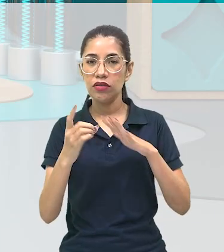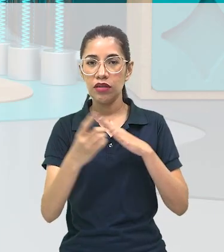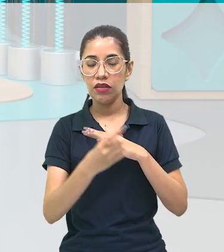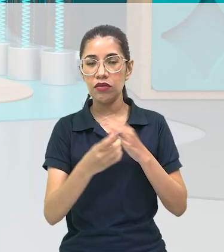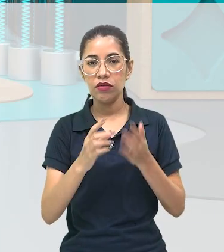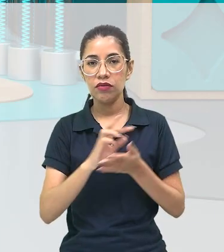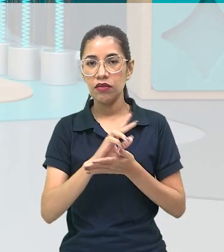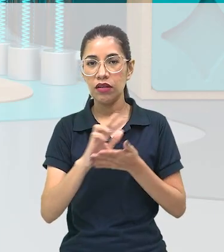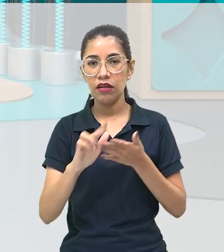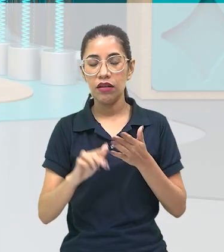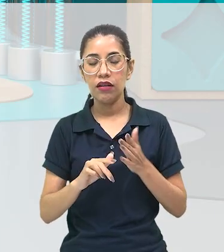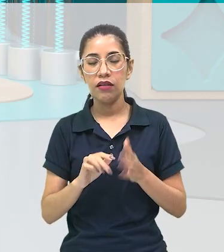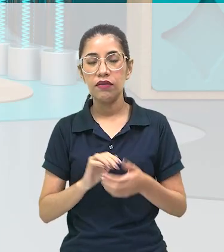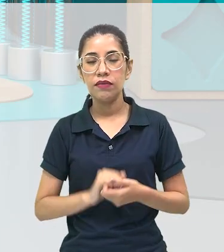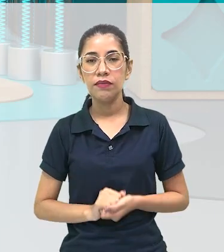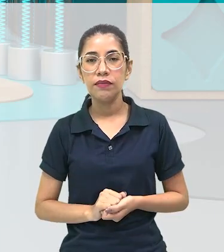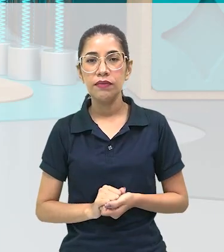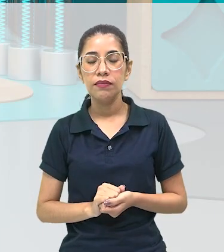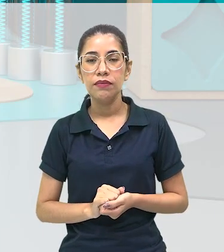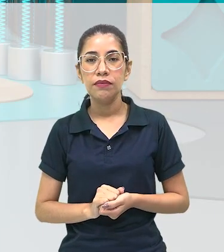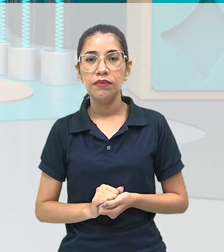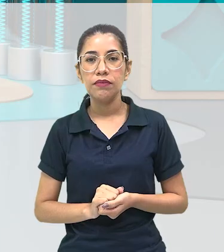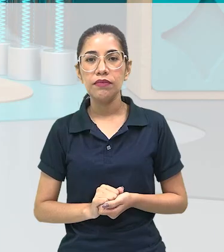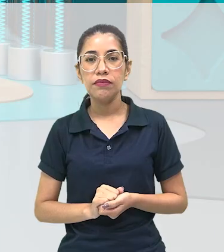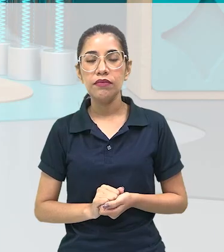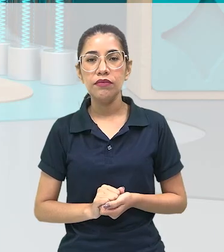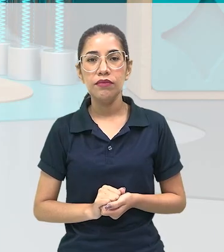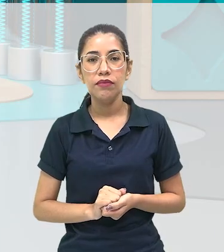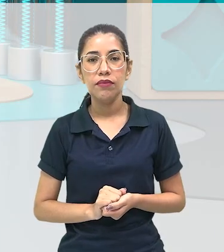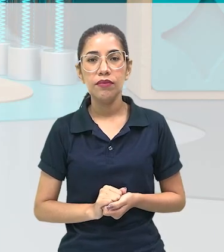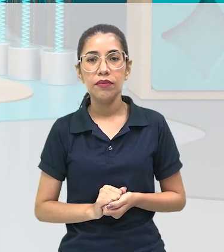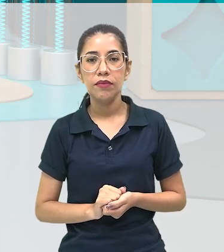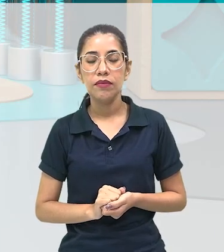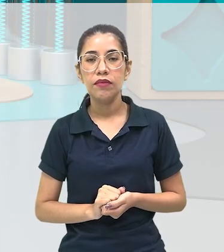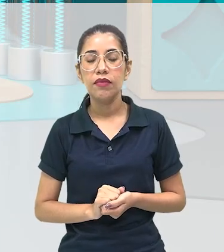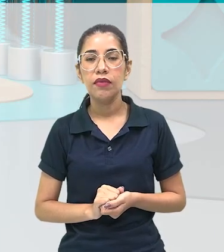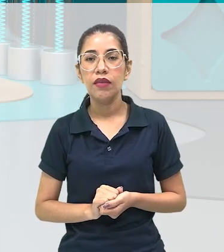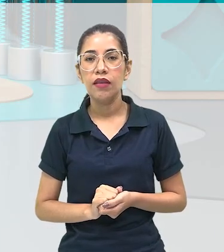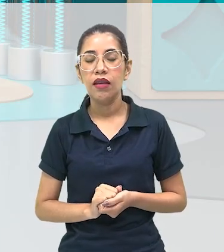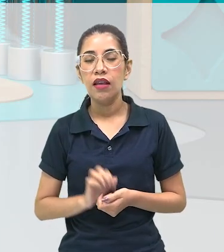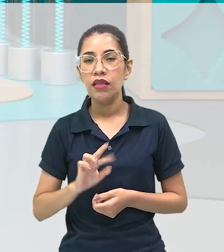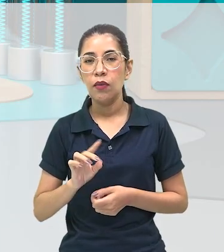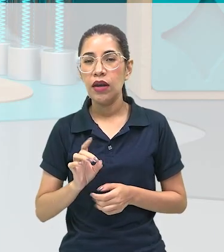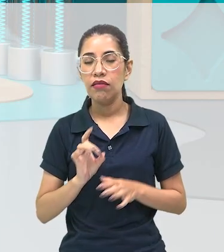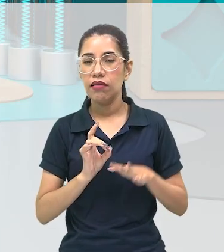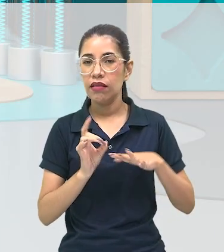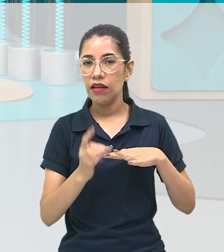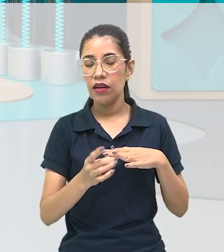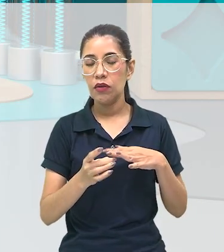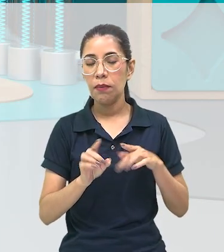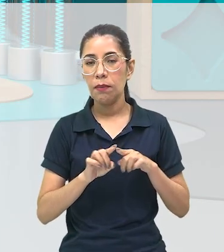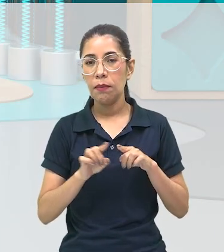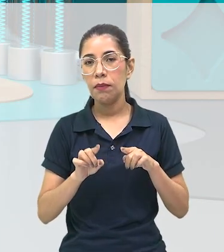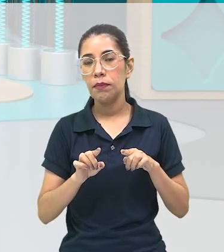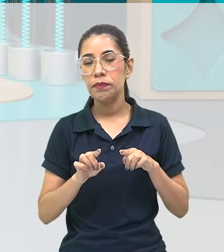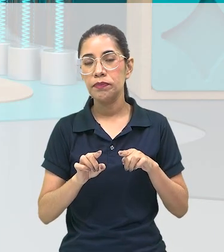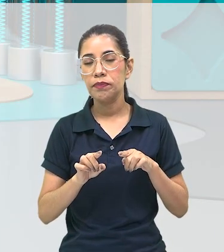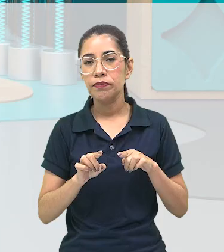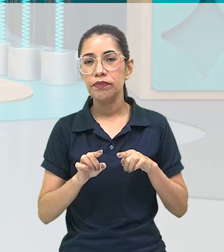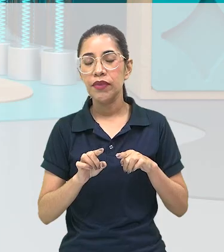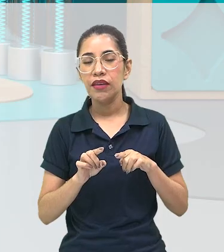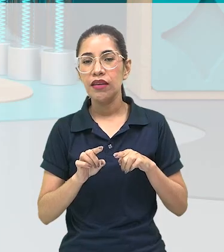O que são os kamis? A gente poderia chamar de deuses deles, mas não é bem deuses, são divindades,